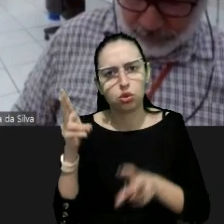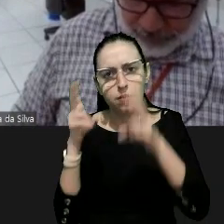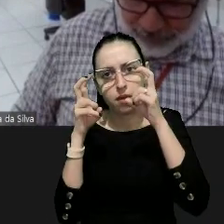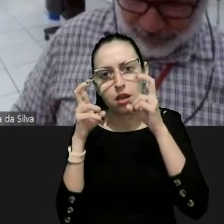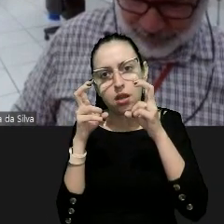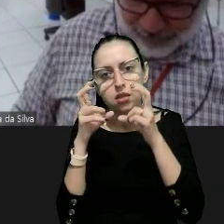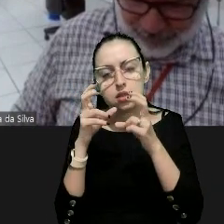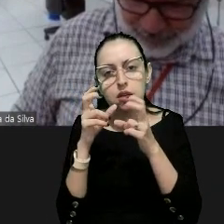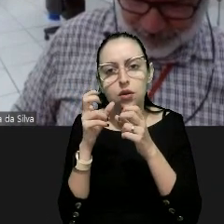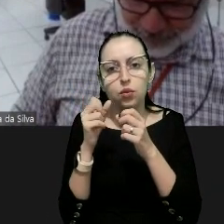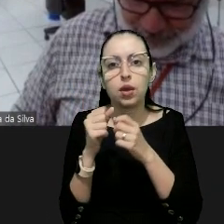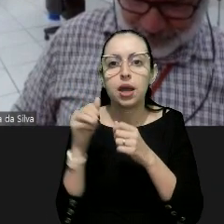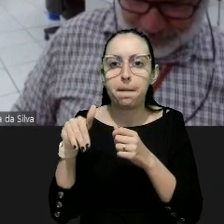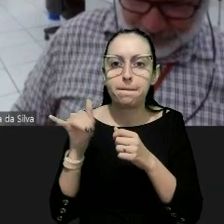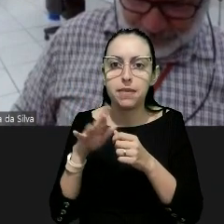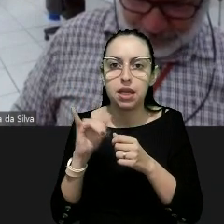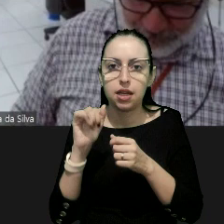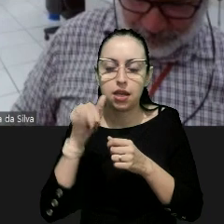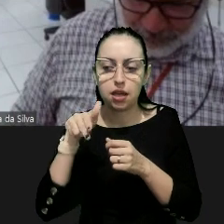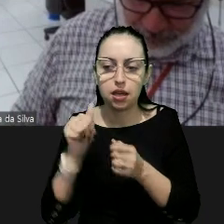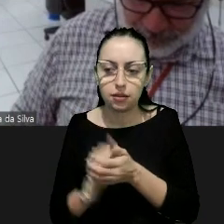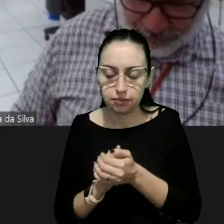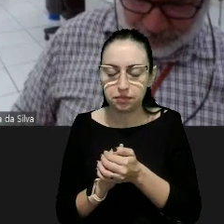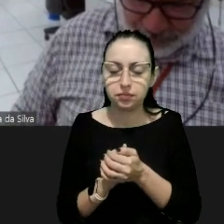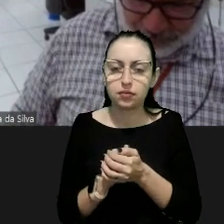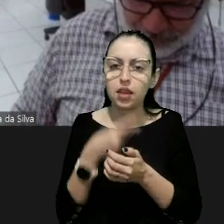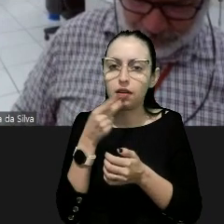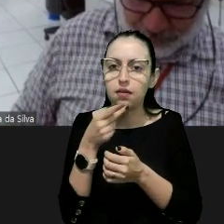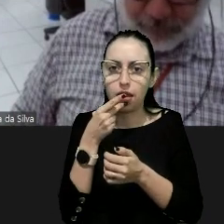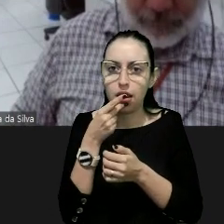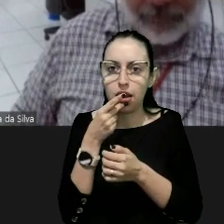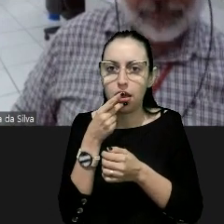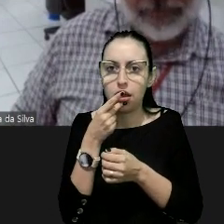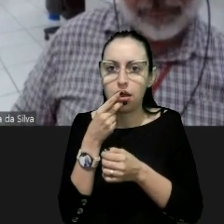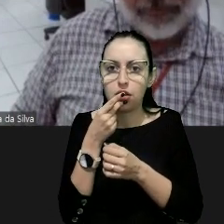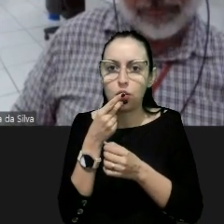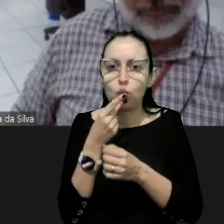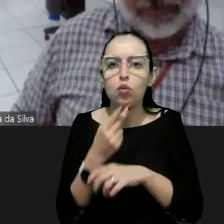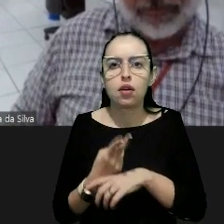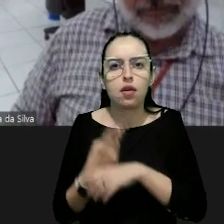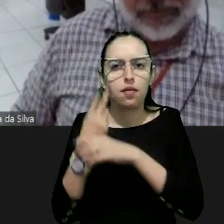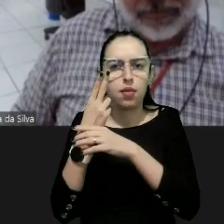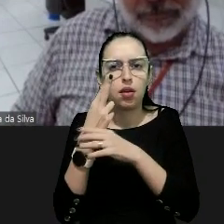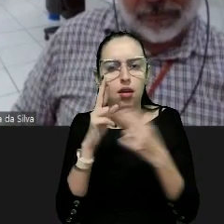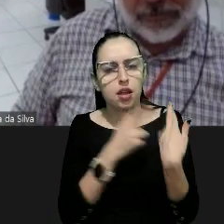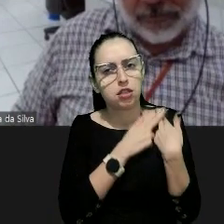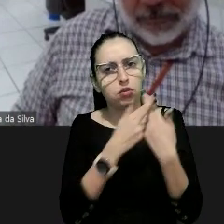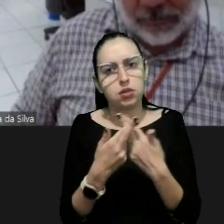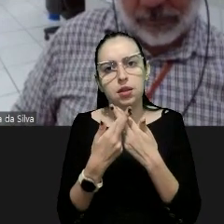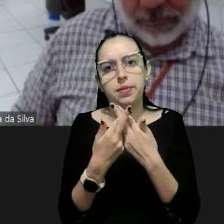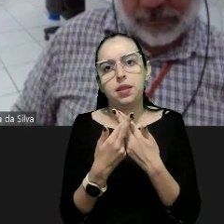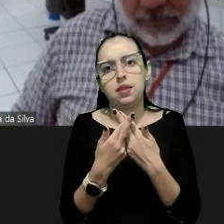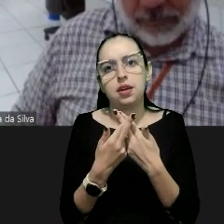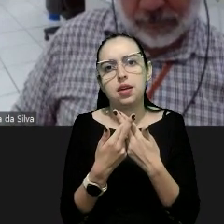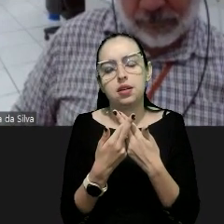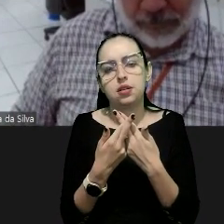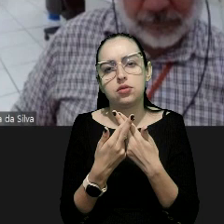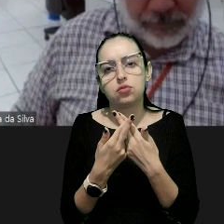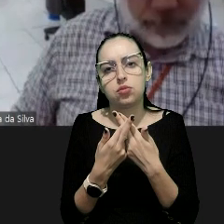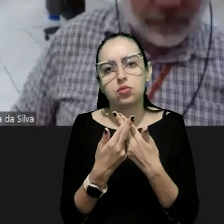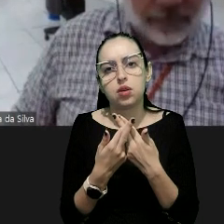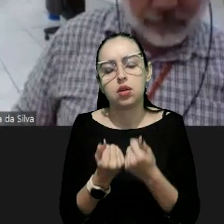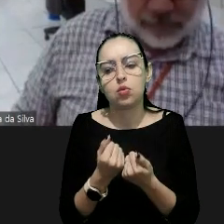bom, eu tava prestando atenção na Miriam aí, uma das coisas que ela falou é sobre autonomia,